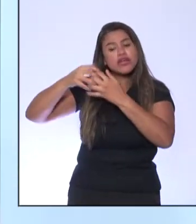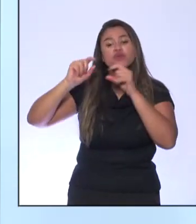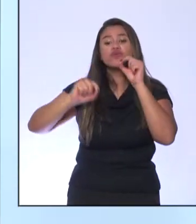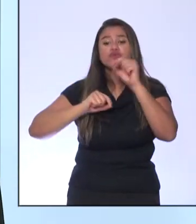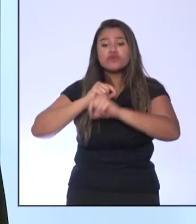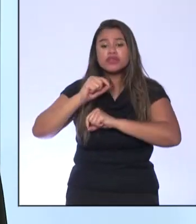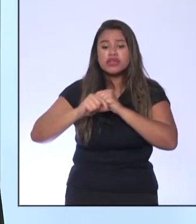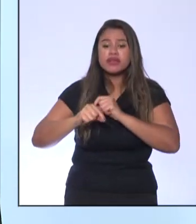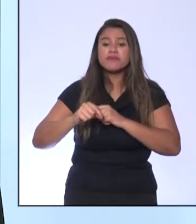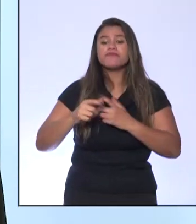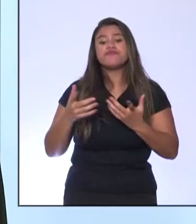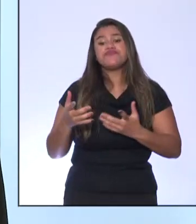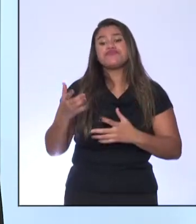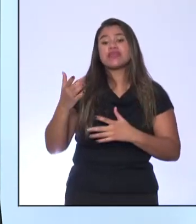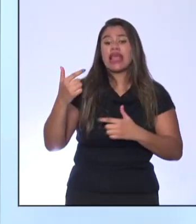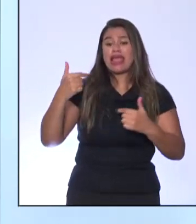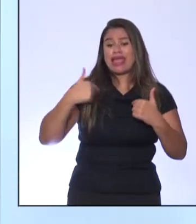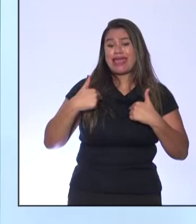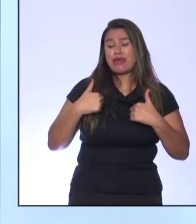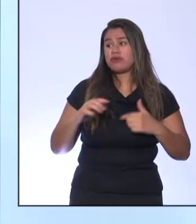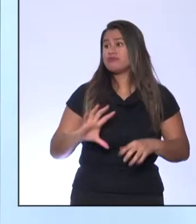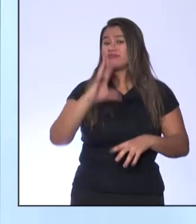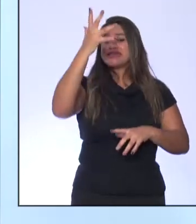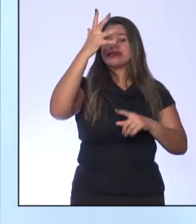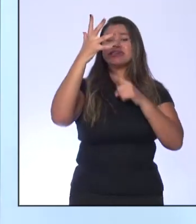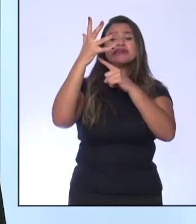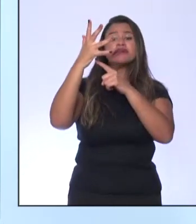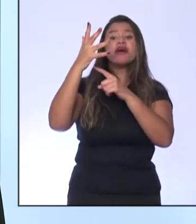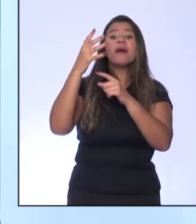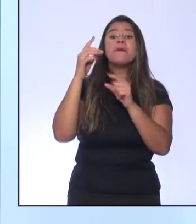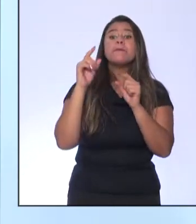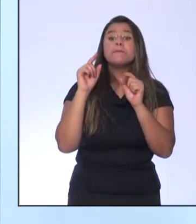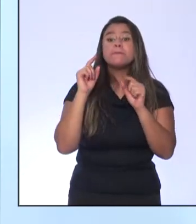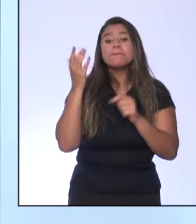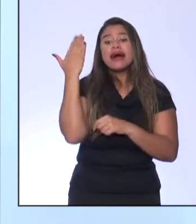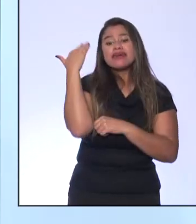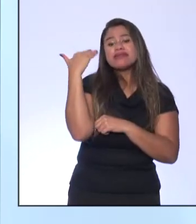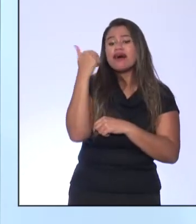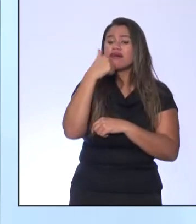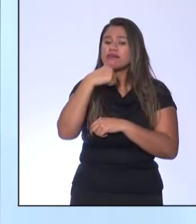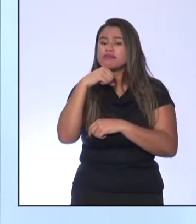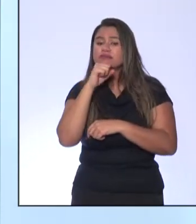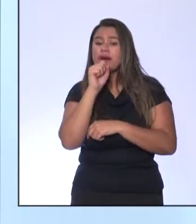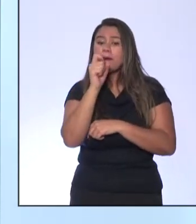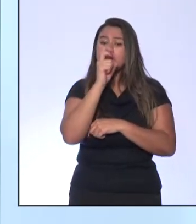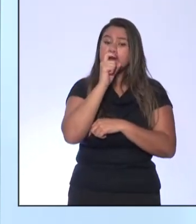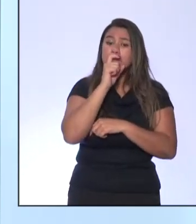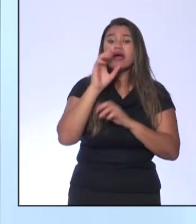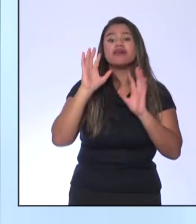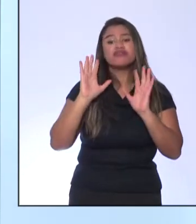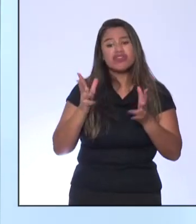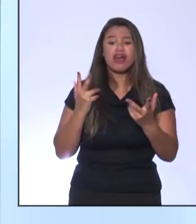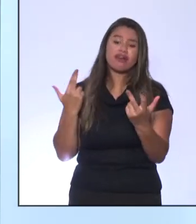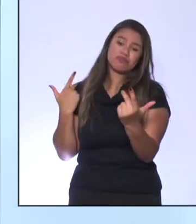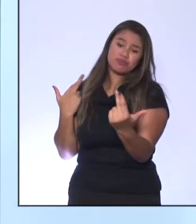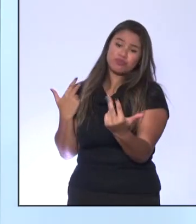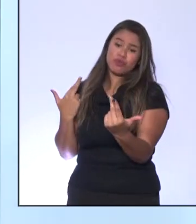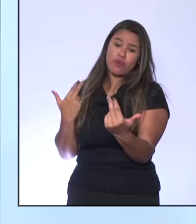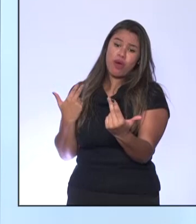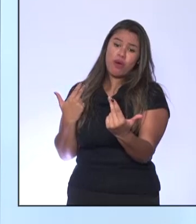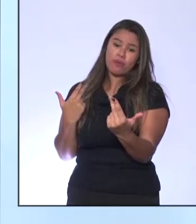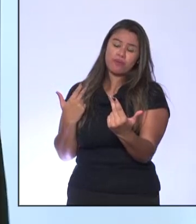passamos em algum momento. E que às vezes pode não fazer muito sentido. Mas quando a gente fala, eu sei o que você